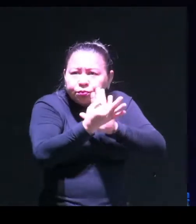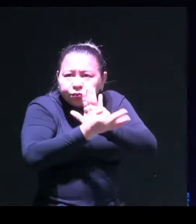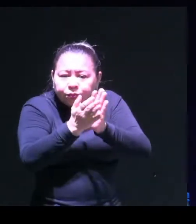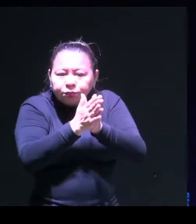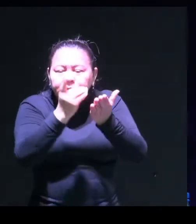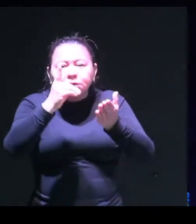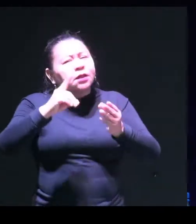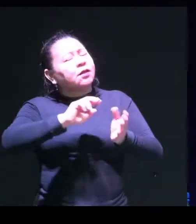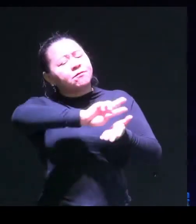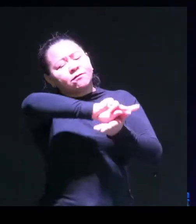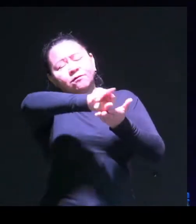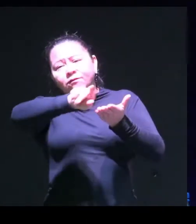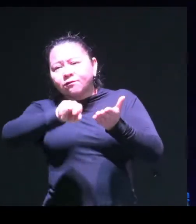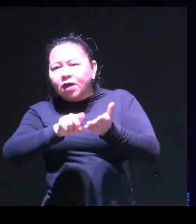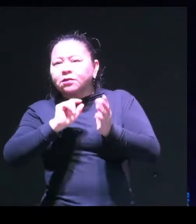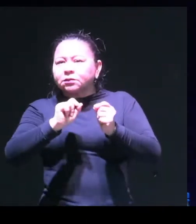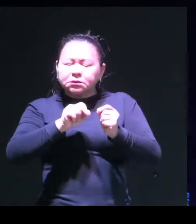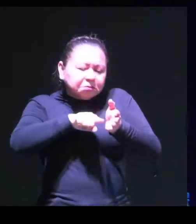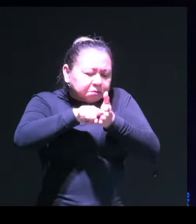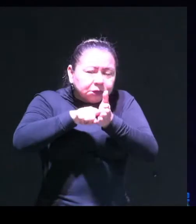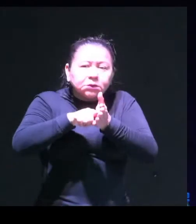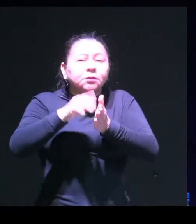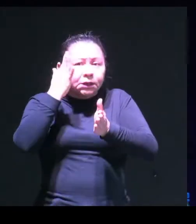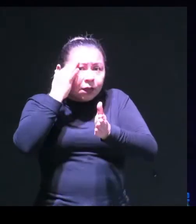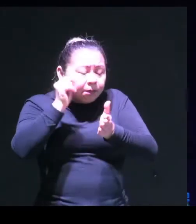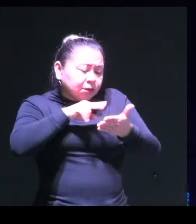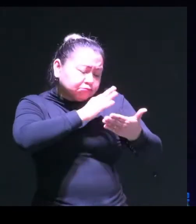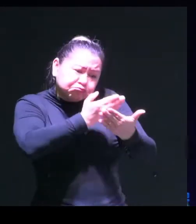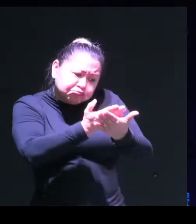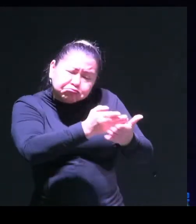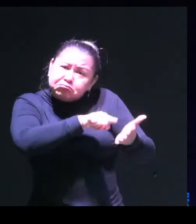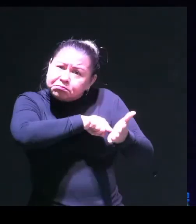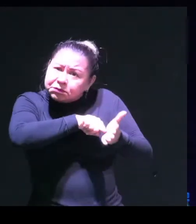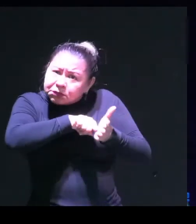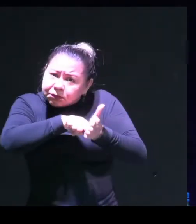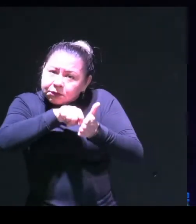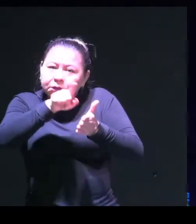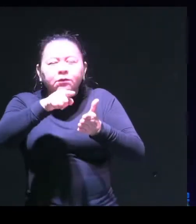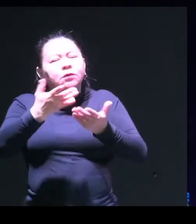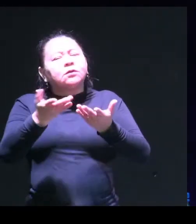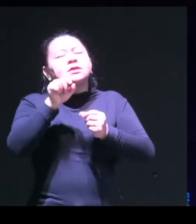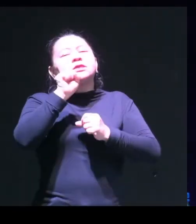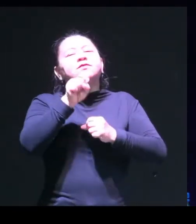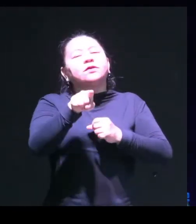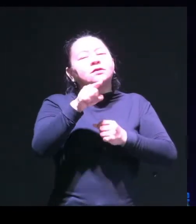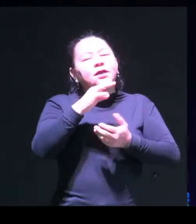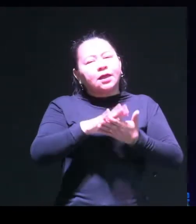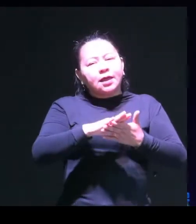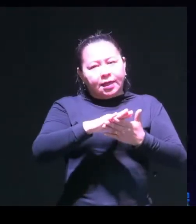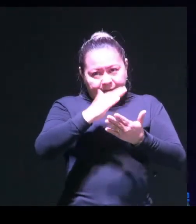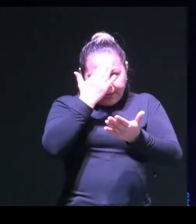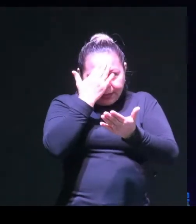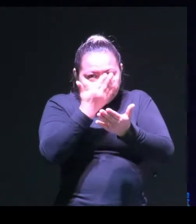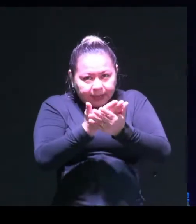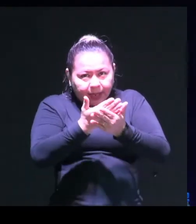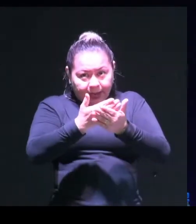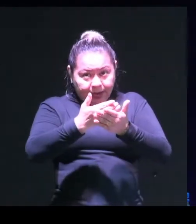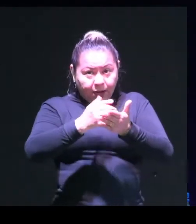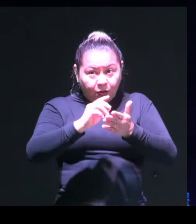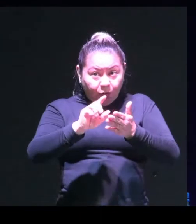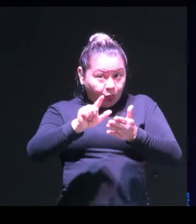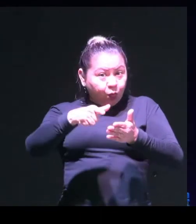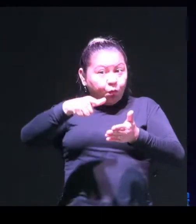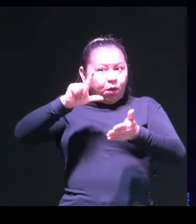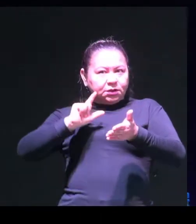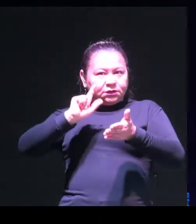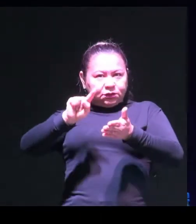Tem muitos comentários bons, você pesquisa vários e chega a uma conclusão. Agora deixa eu te falar uma coisa: se você crê no pré-milenismo ou no pós-milenismo, isso não